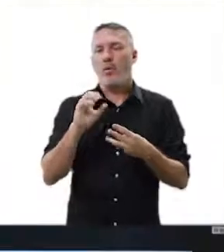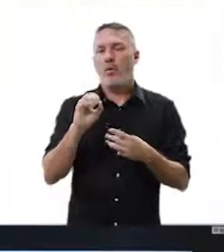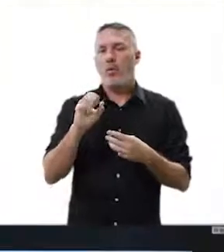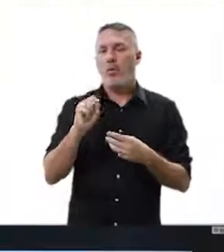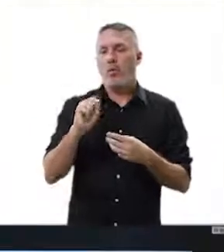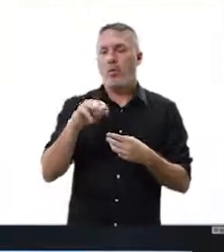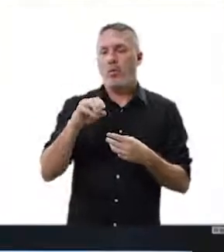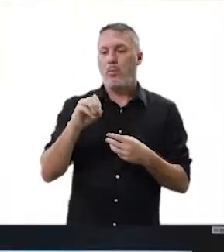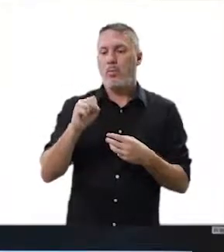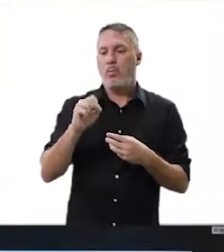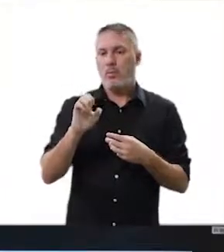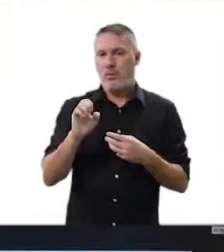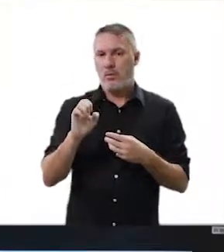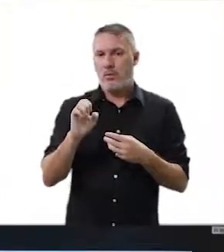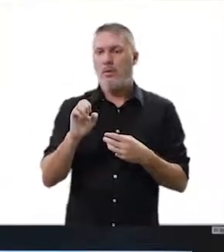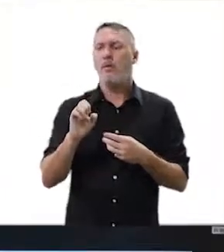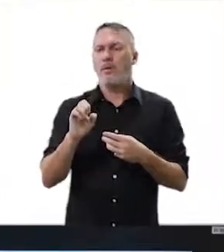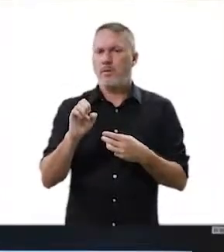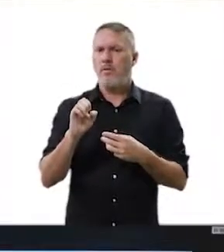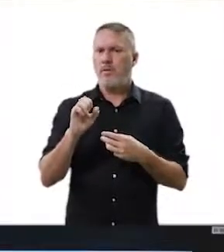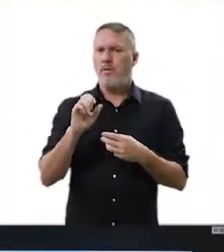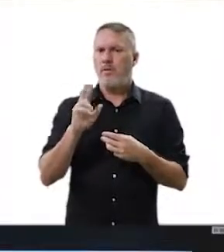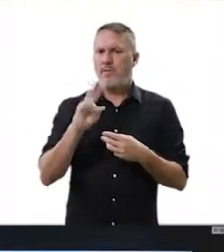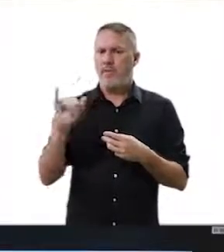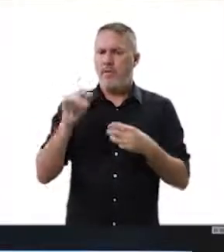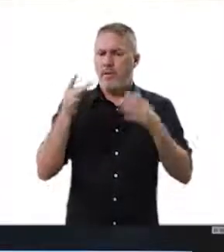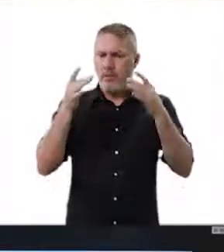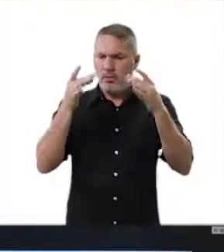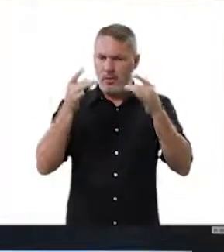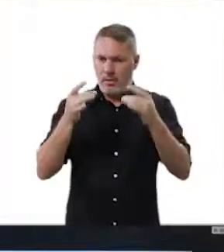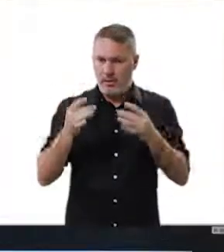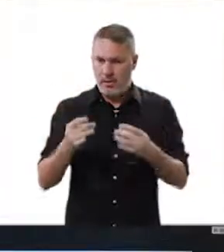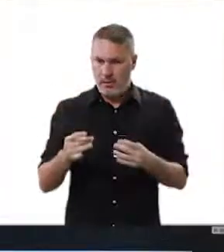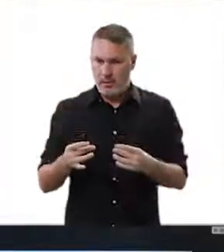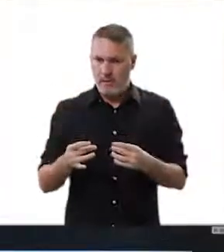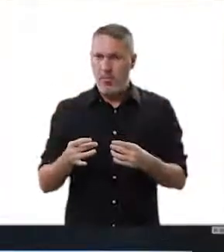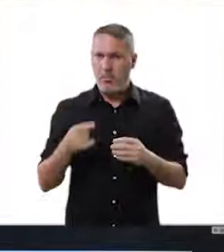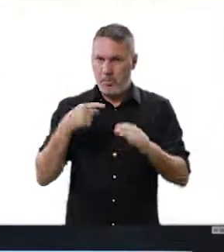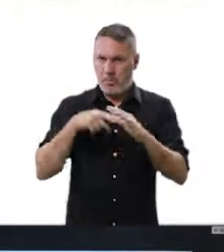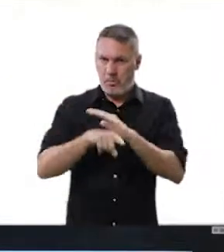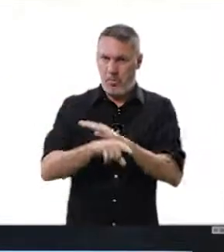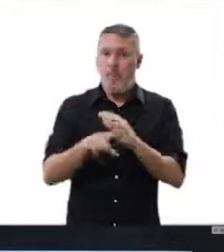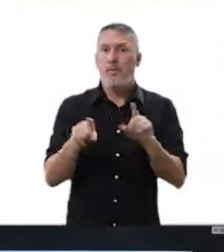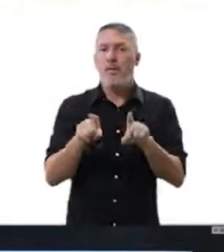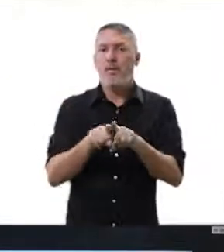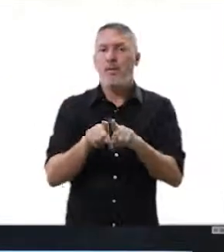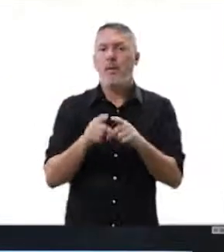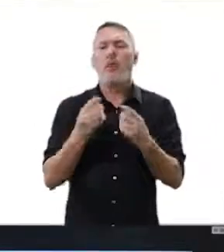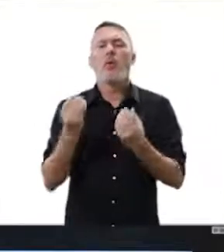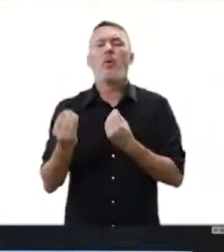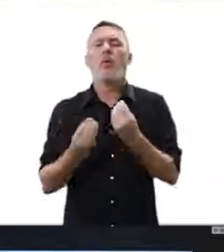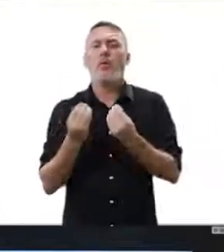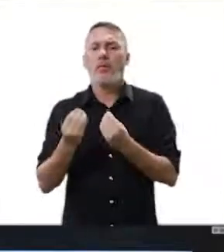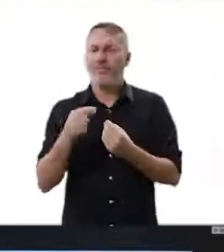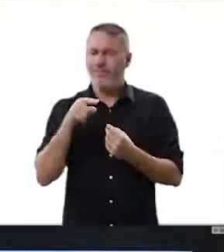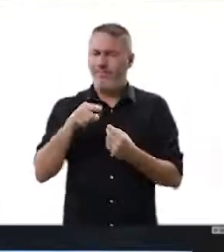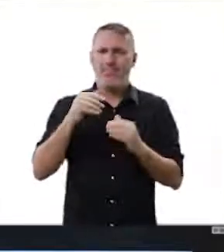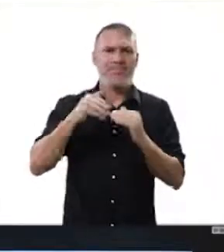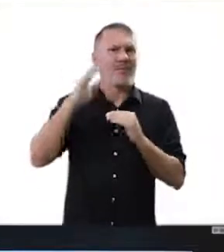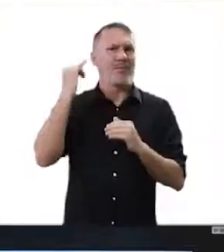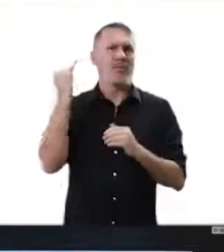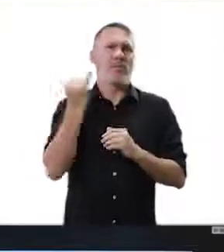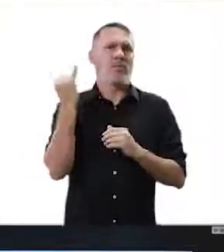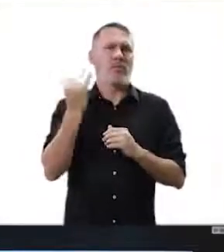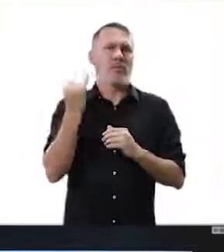são extremamente importantes. Eles são muito cobrados em prova, porque eles realmente fornecem